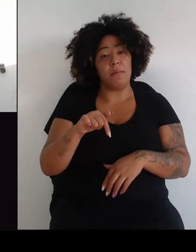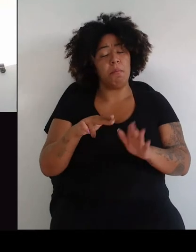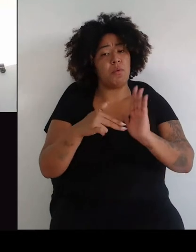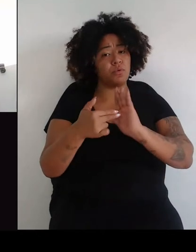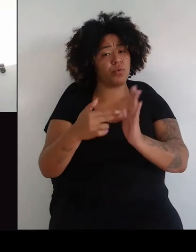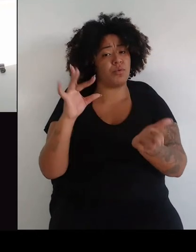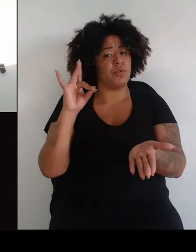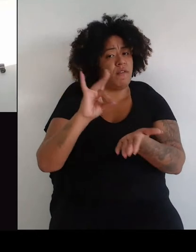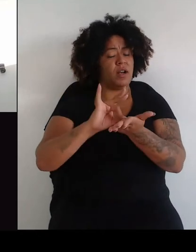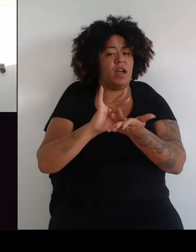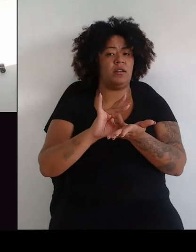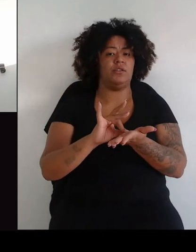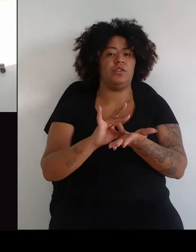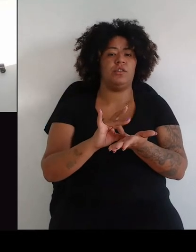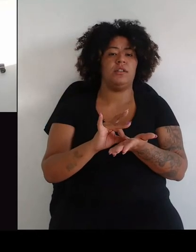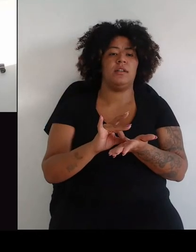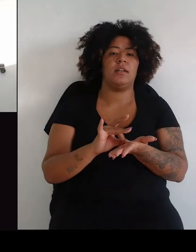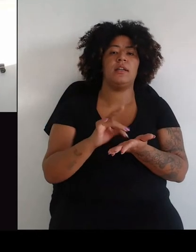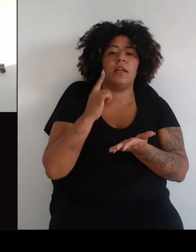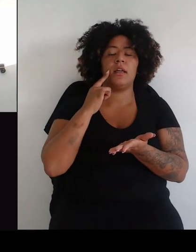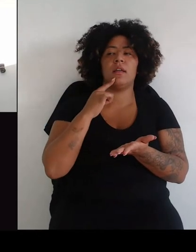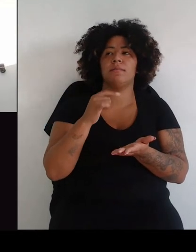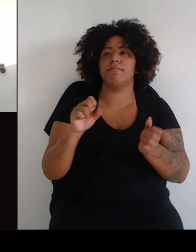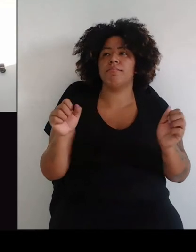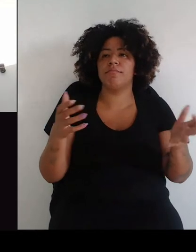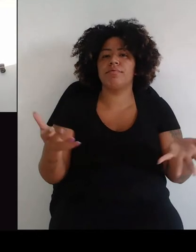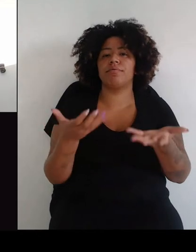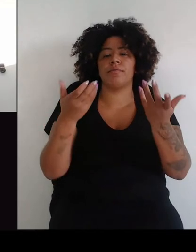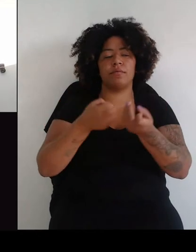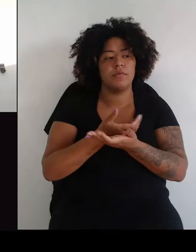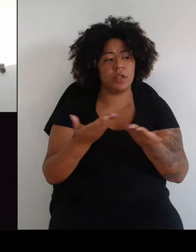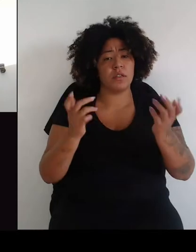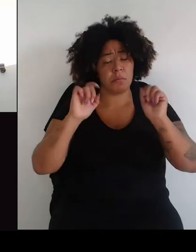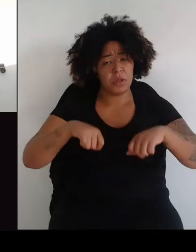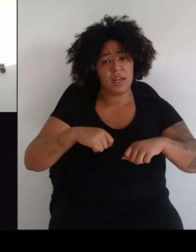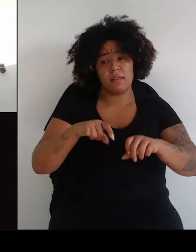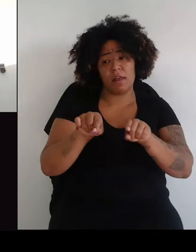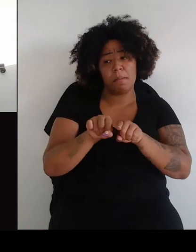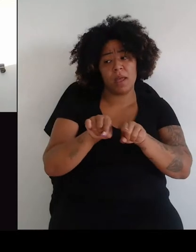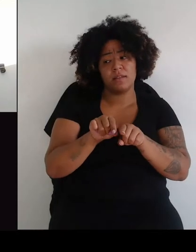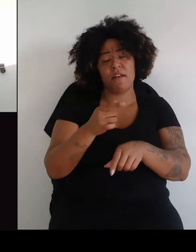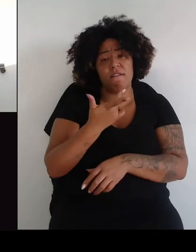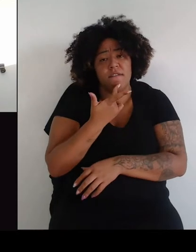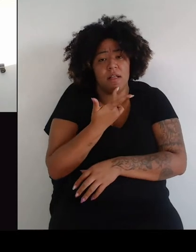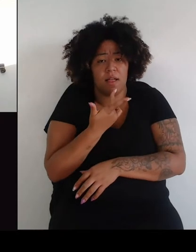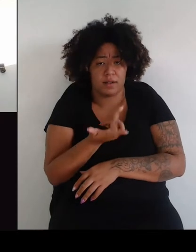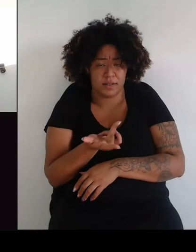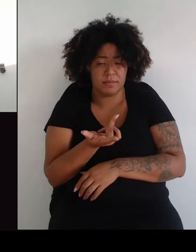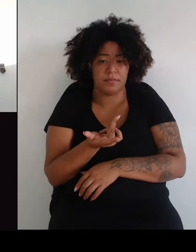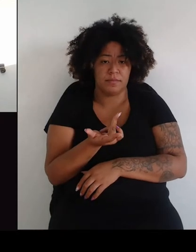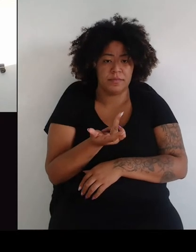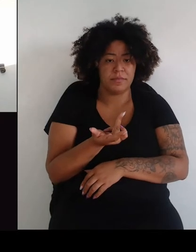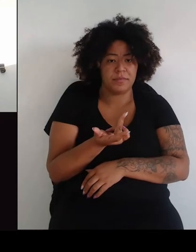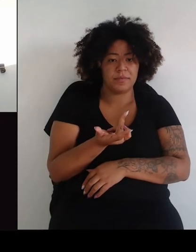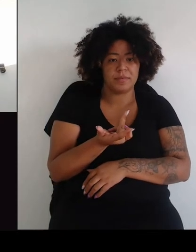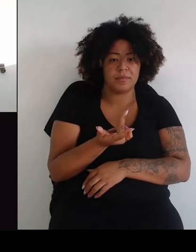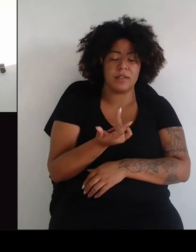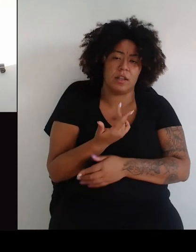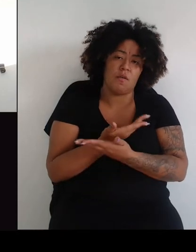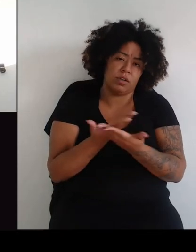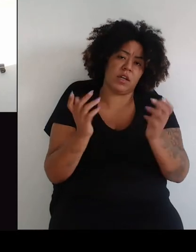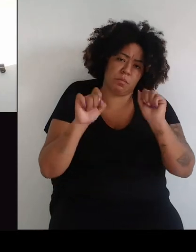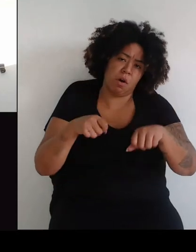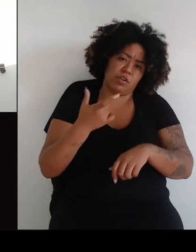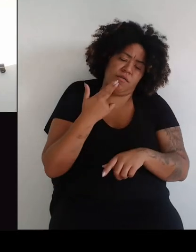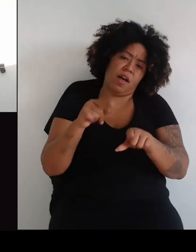mobilizaram vocês aqui poderiam ser comentadas aqui também então já essa parte aberta para vocês comentarem as